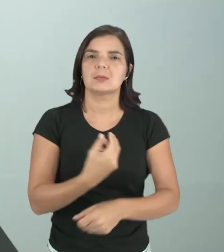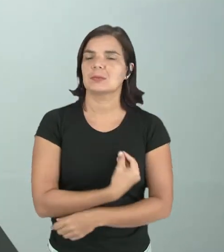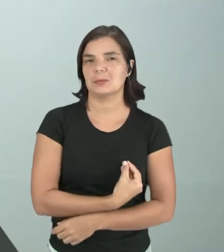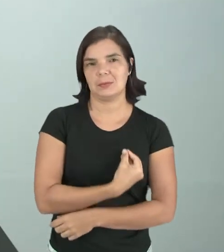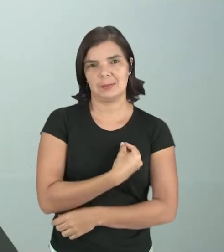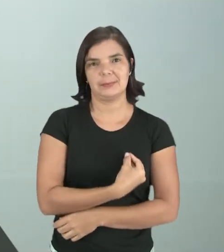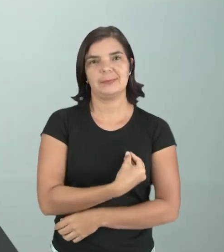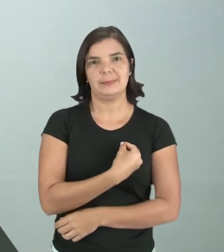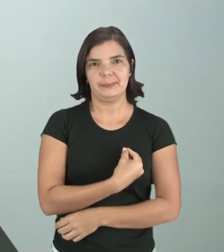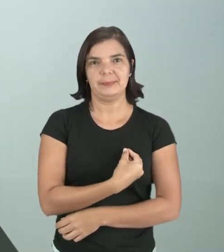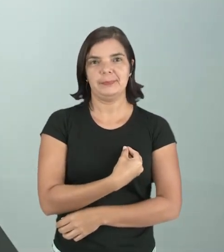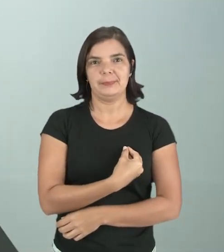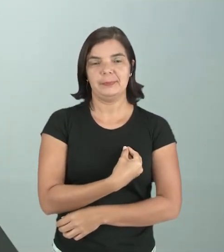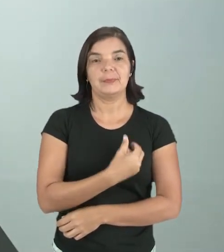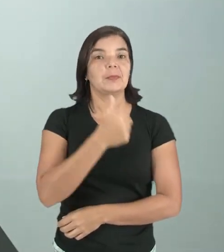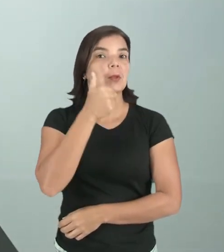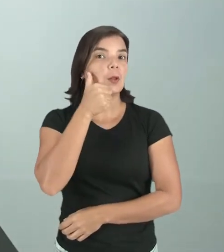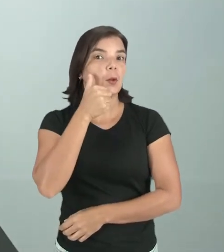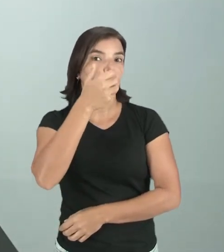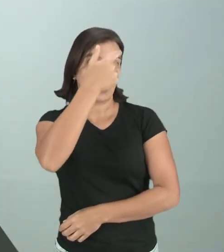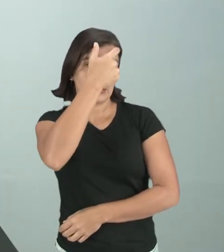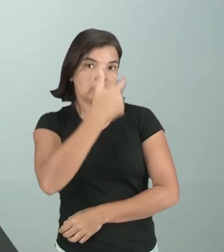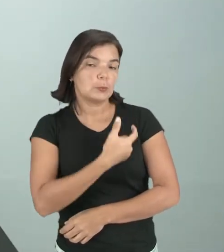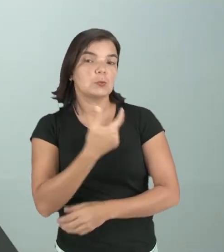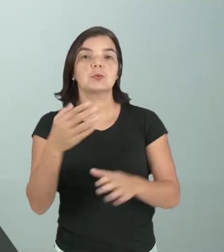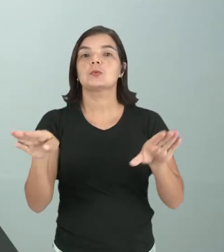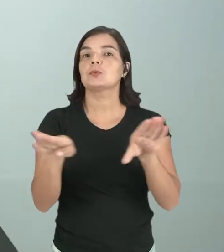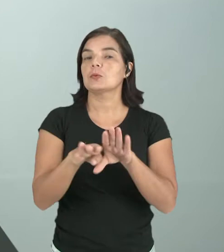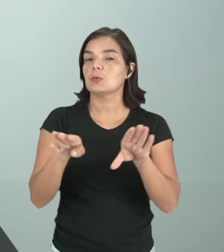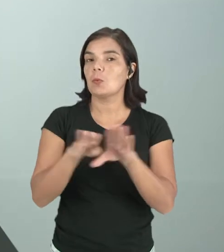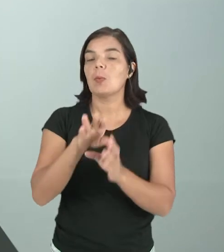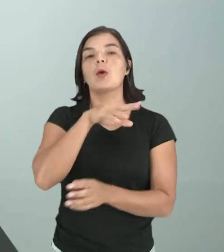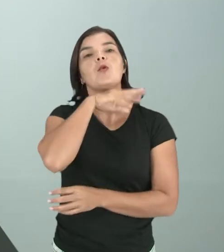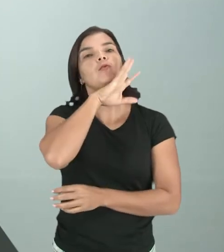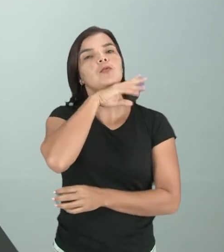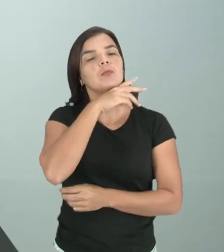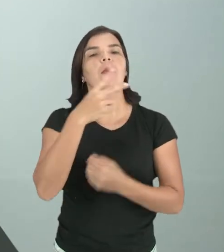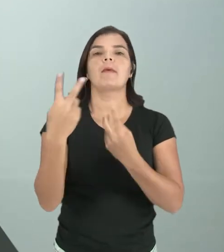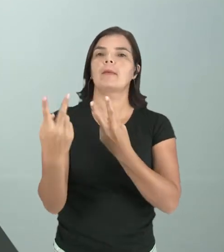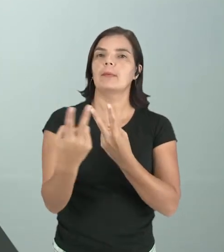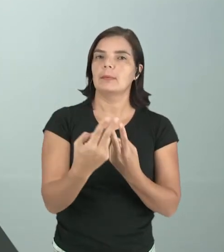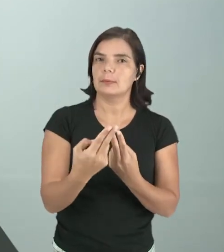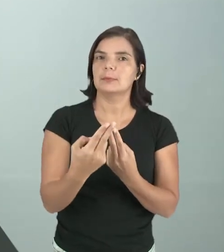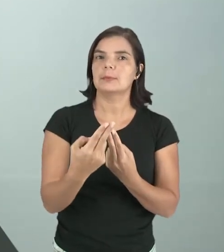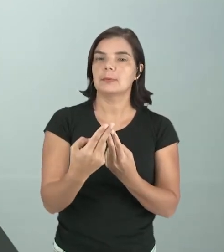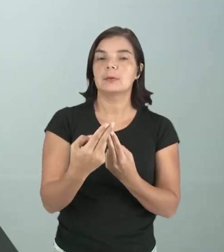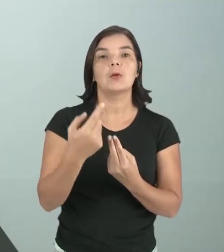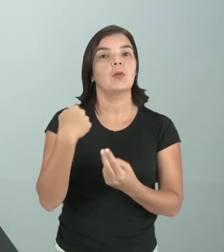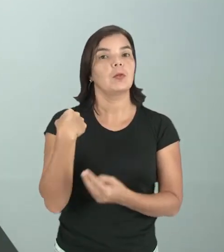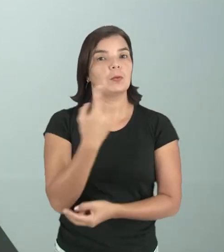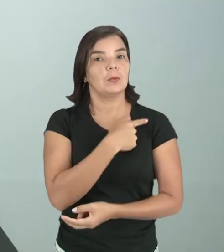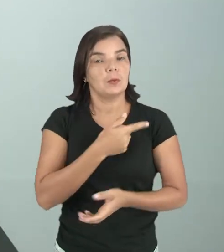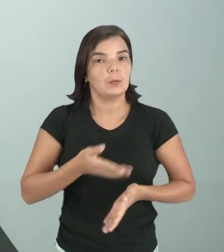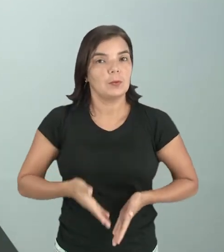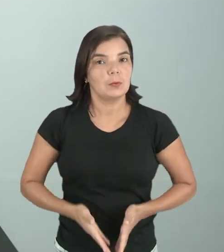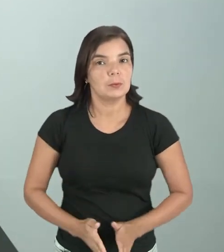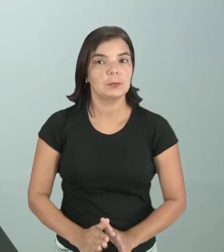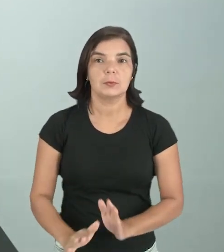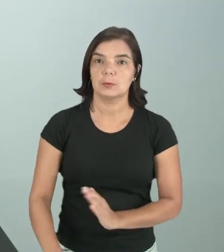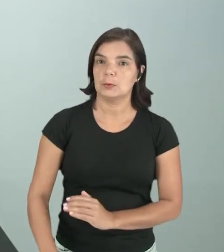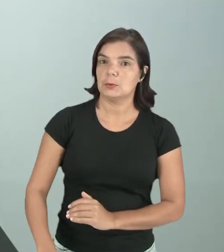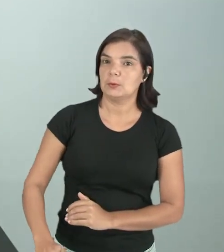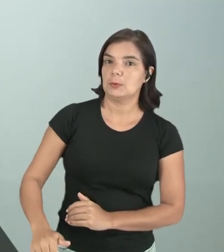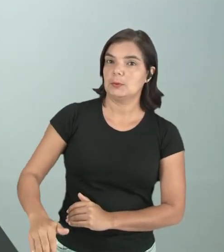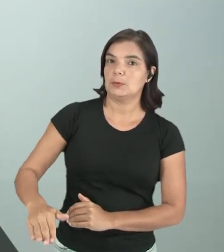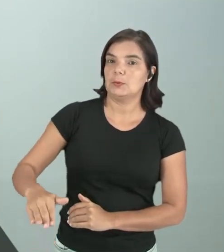vivos. Com as pessoas da mesma forma, com os animais também. A gente nasce, cresce,